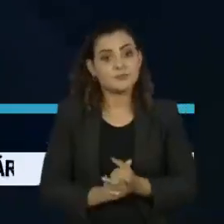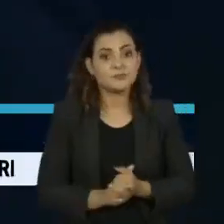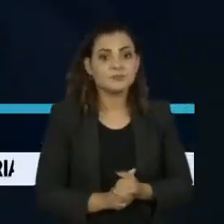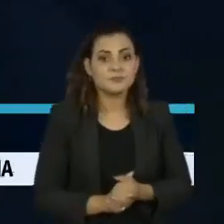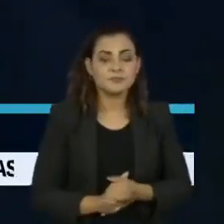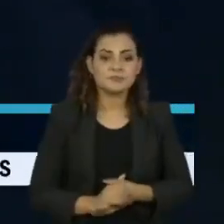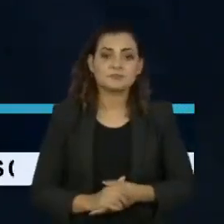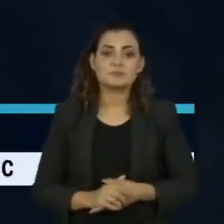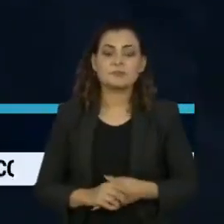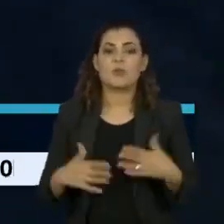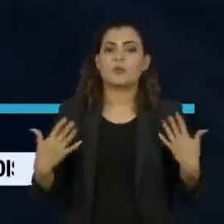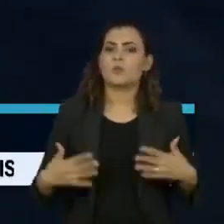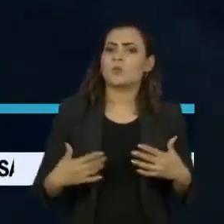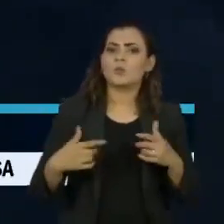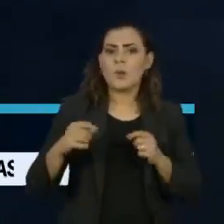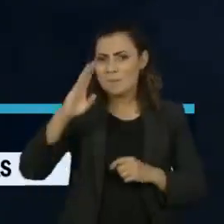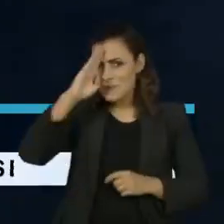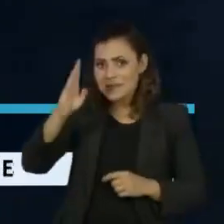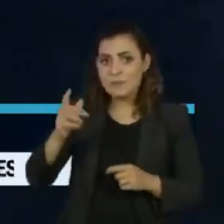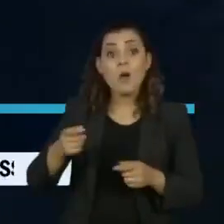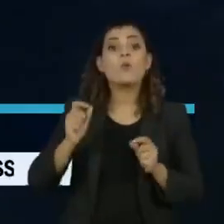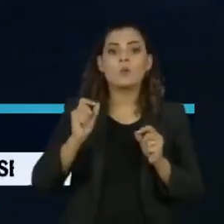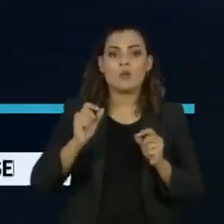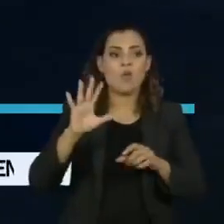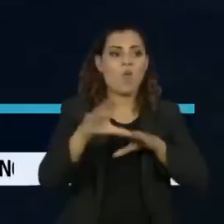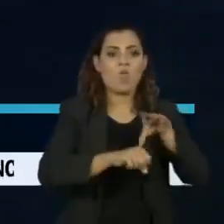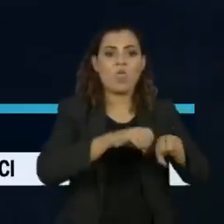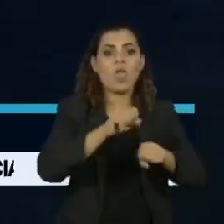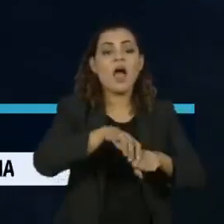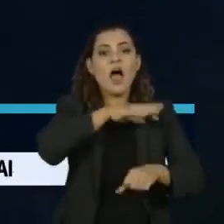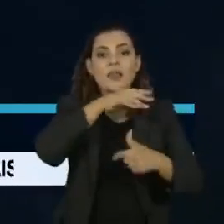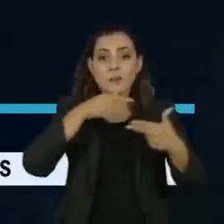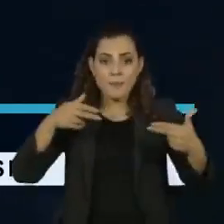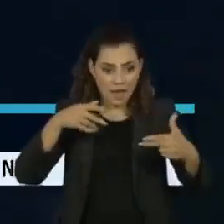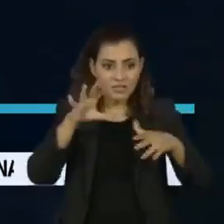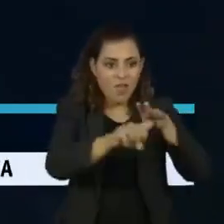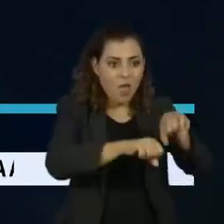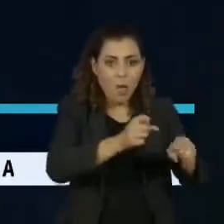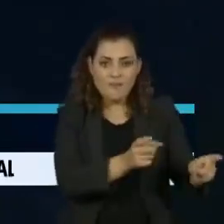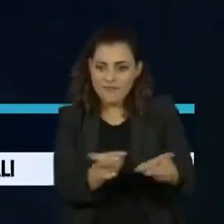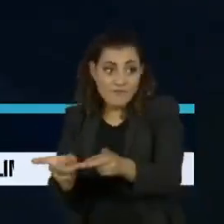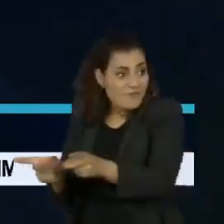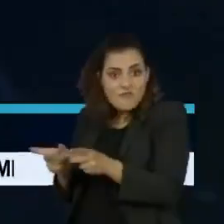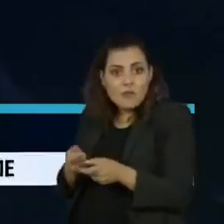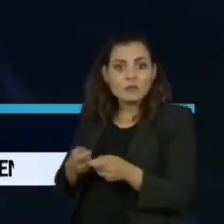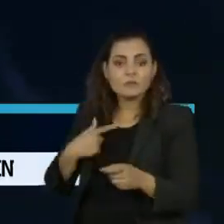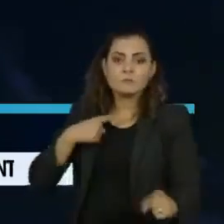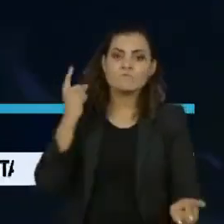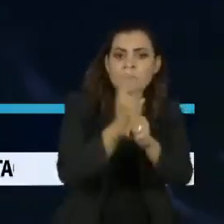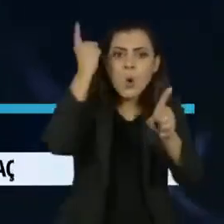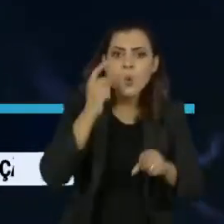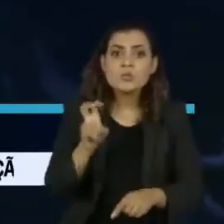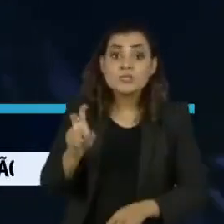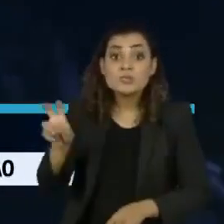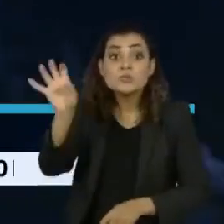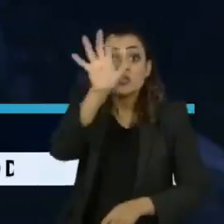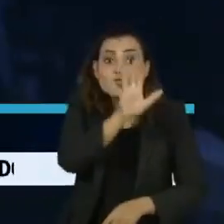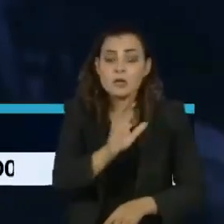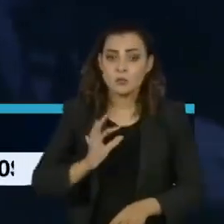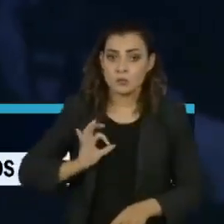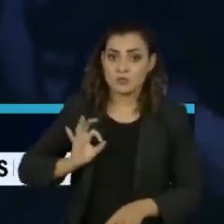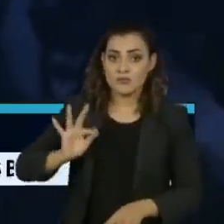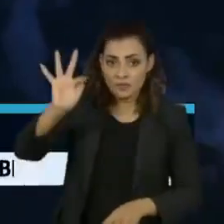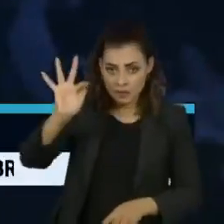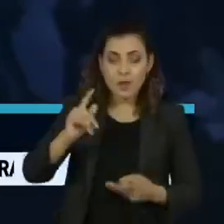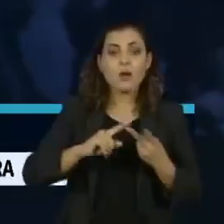Oi e um dos maiores traficantes de animais silvestres o país foi preso hoje em uma Operação realizada em cinco estados pela Polícia